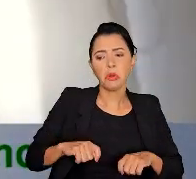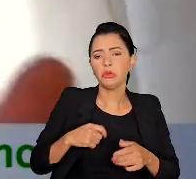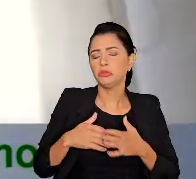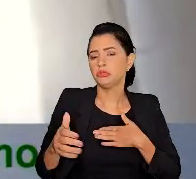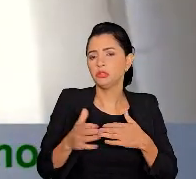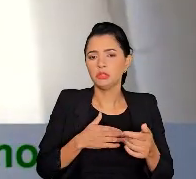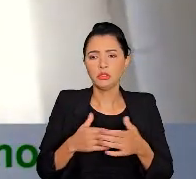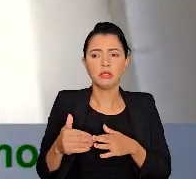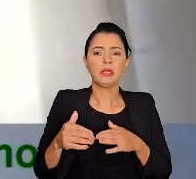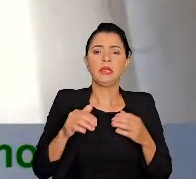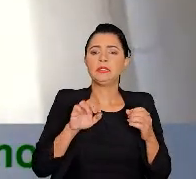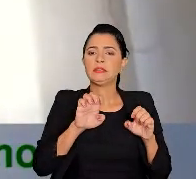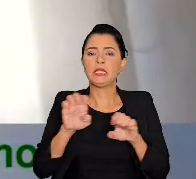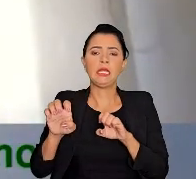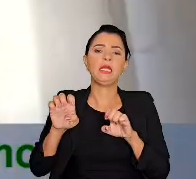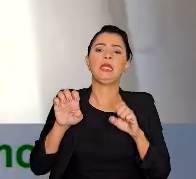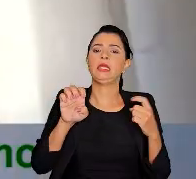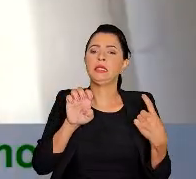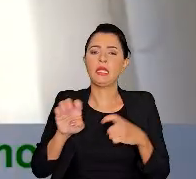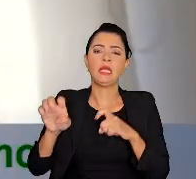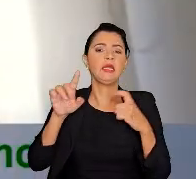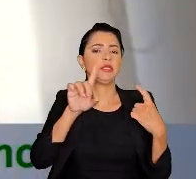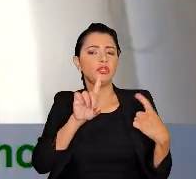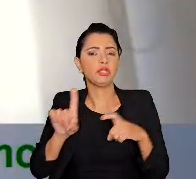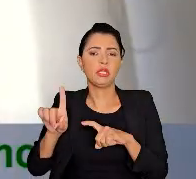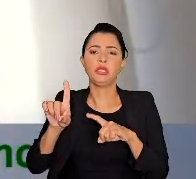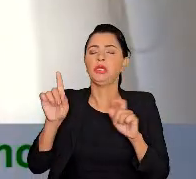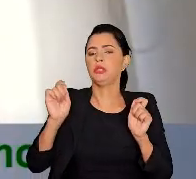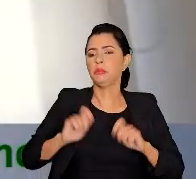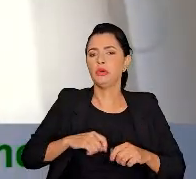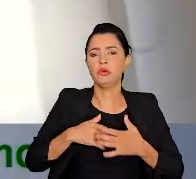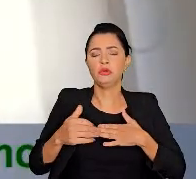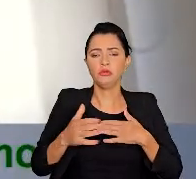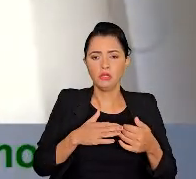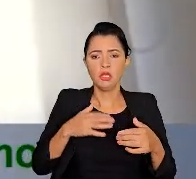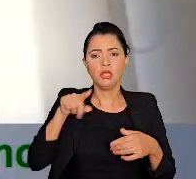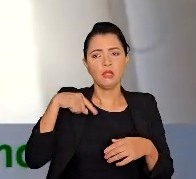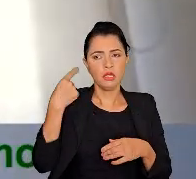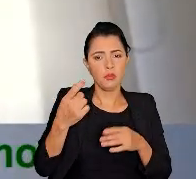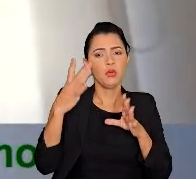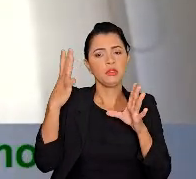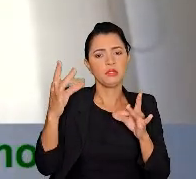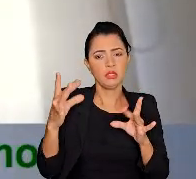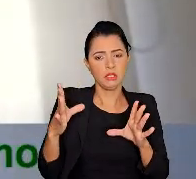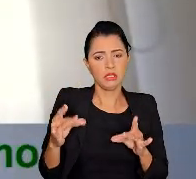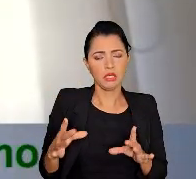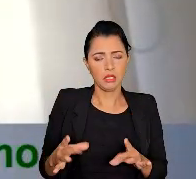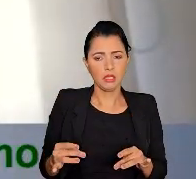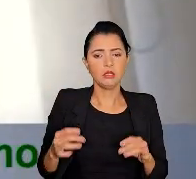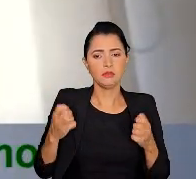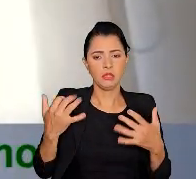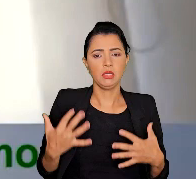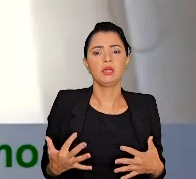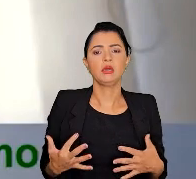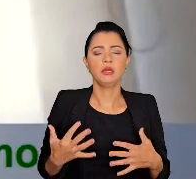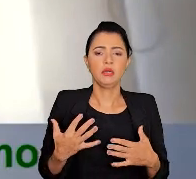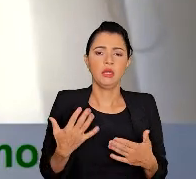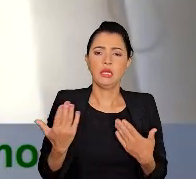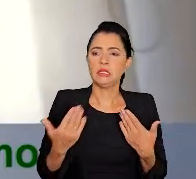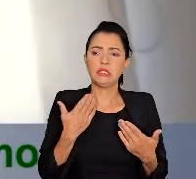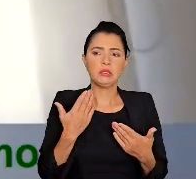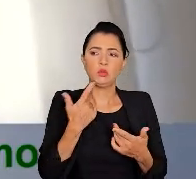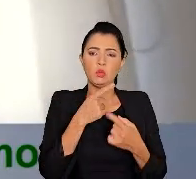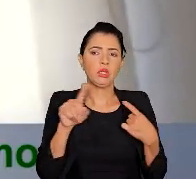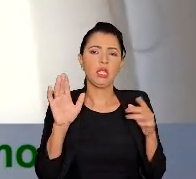da esquerda, da direita, podemos depois entrar em detalhes sobre isso, sem vínculos partidários,